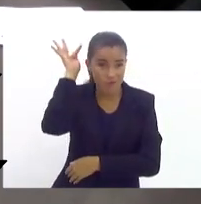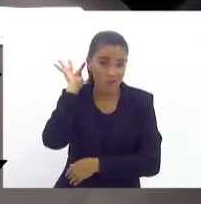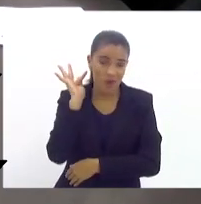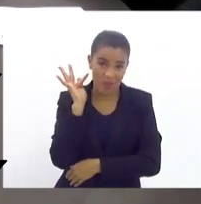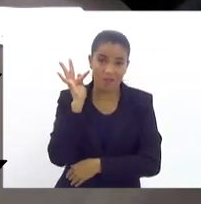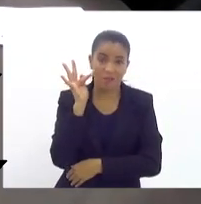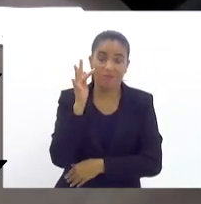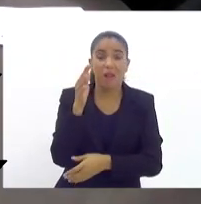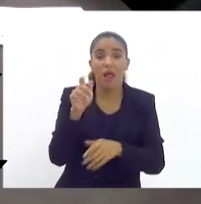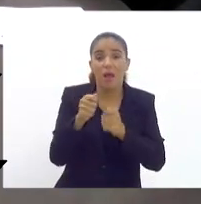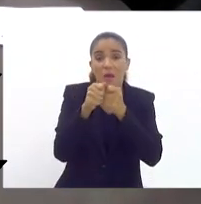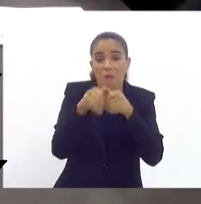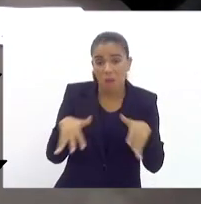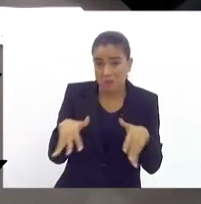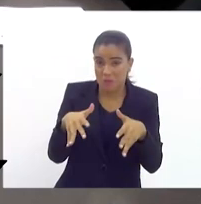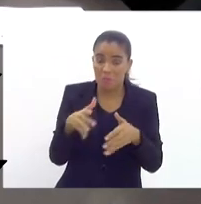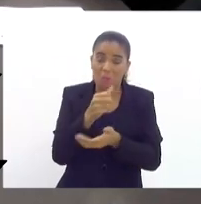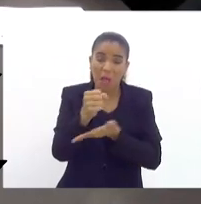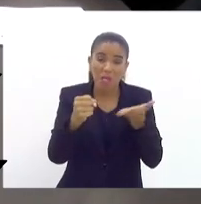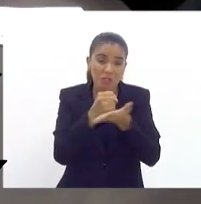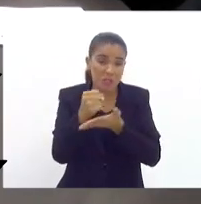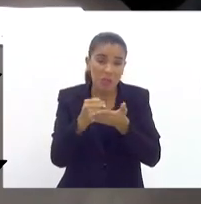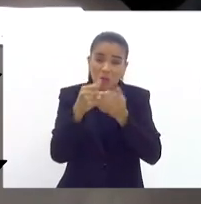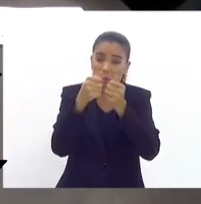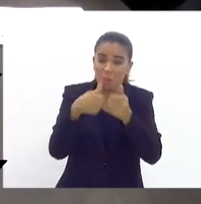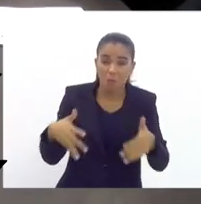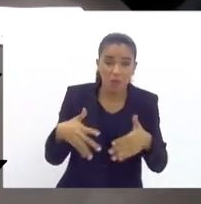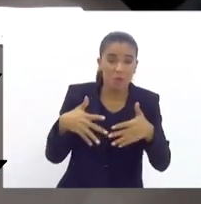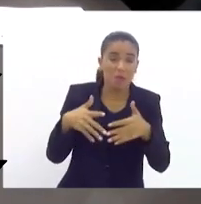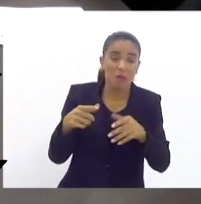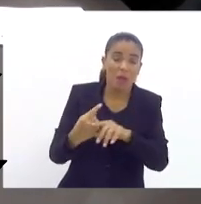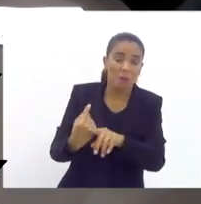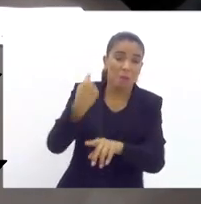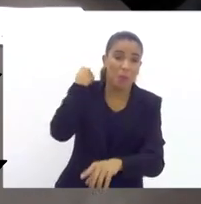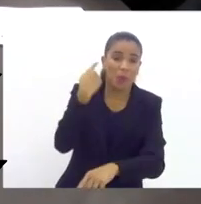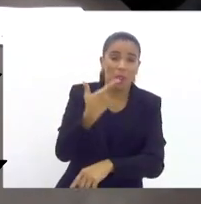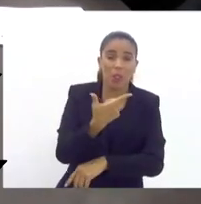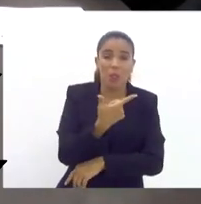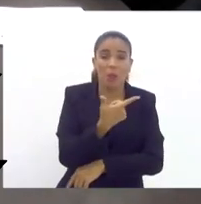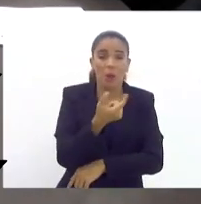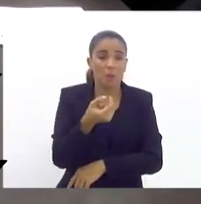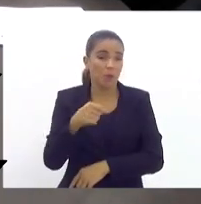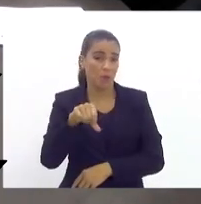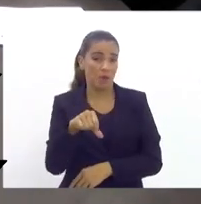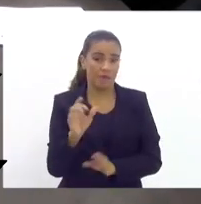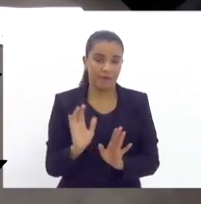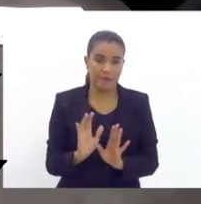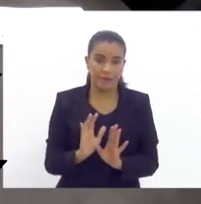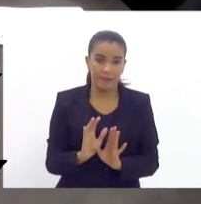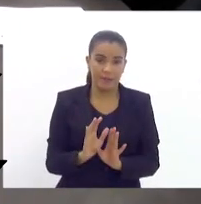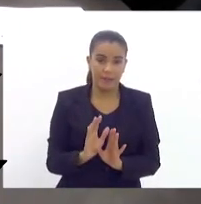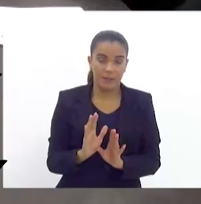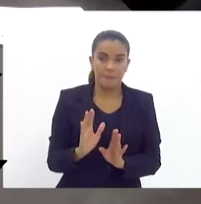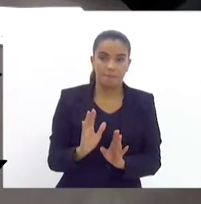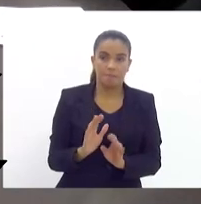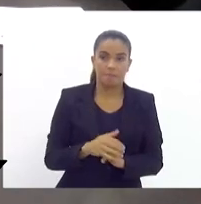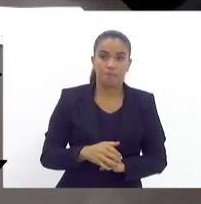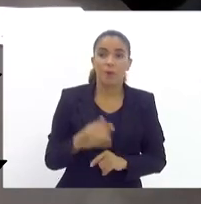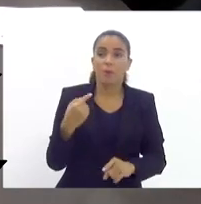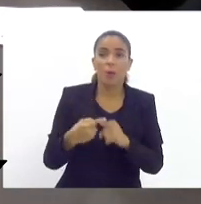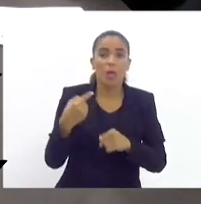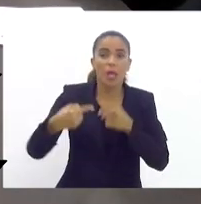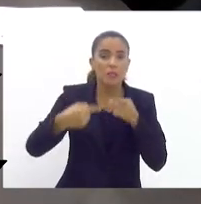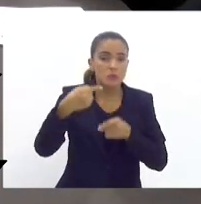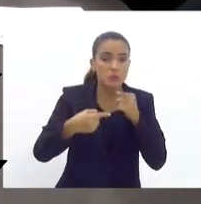pela prejudicabilidade baseada numa prejudicabilidade de 2009. Porque a discussão